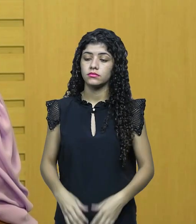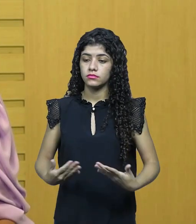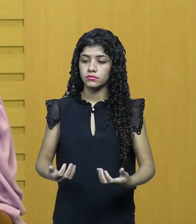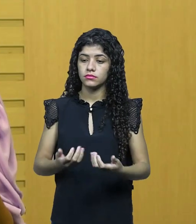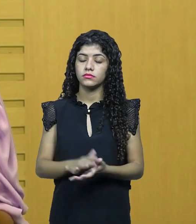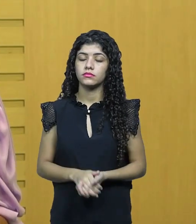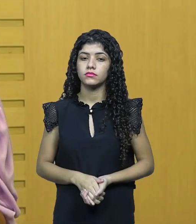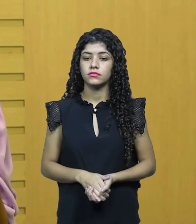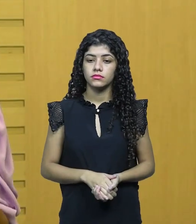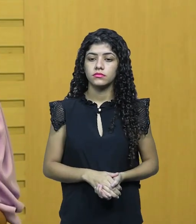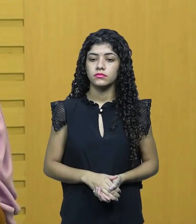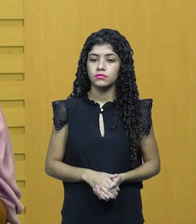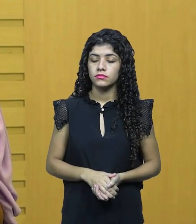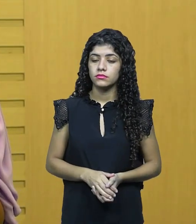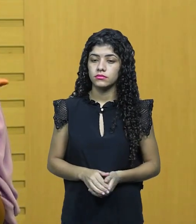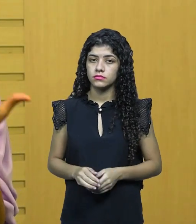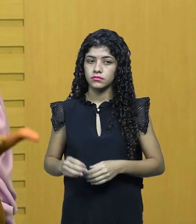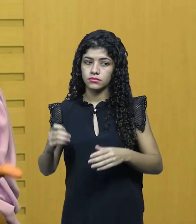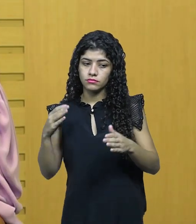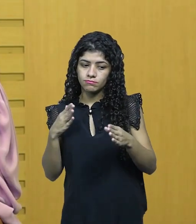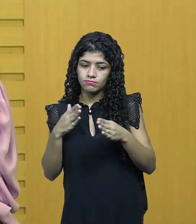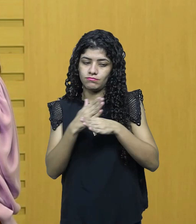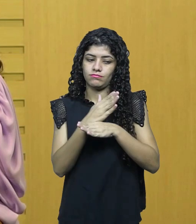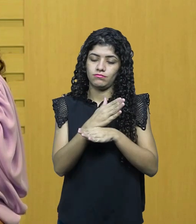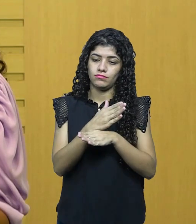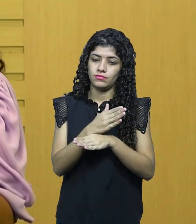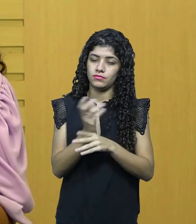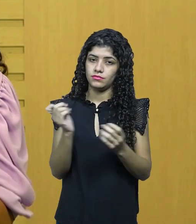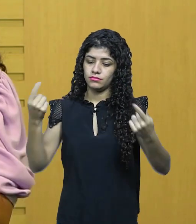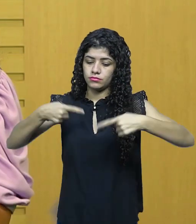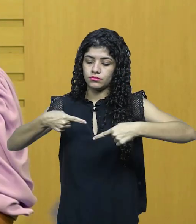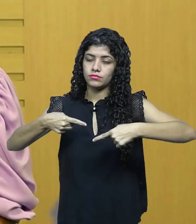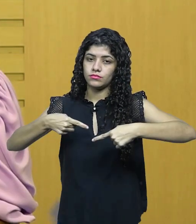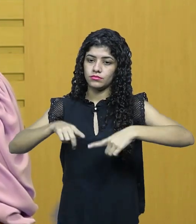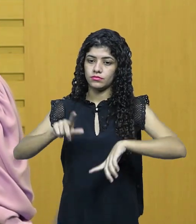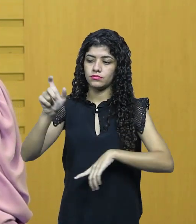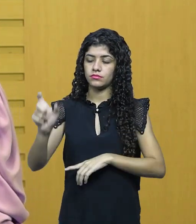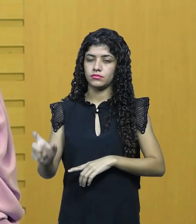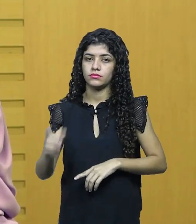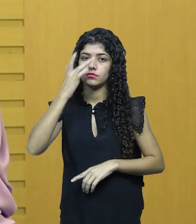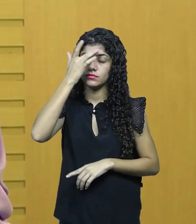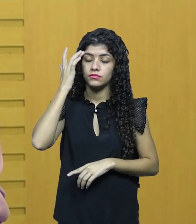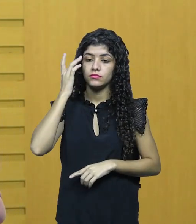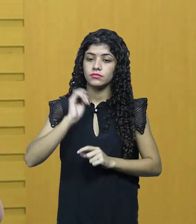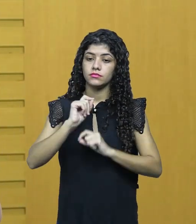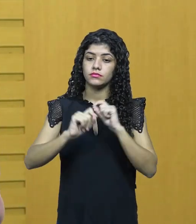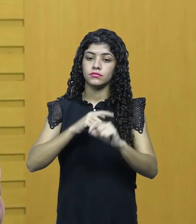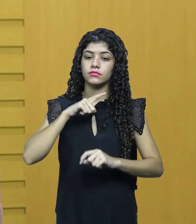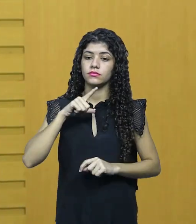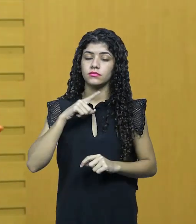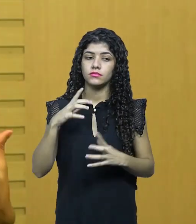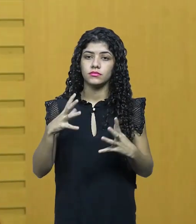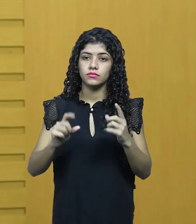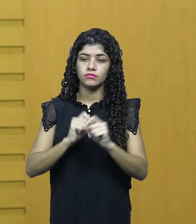como ele é um natural recluso, ele é oposto ao personagem do Bergoglio, tem